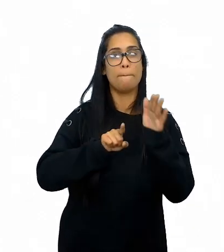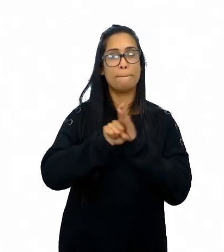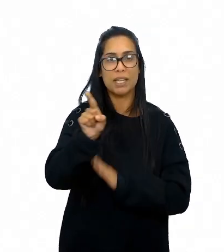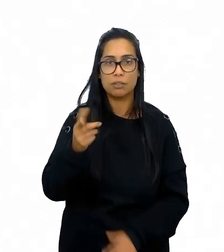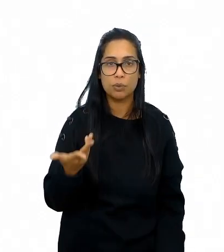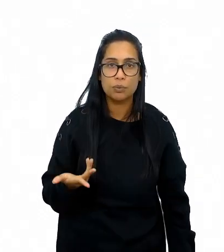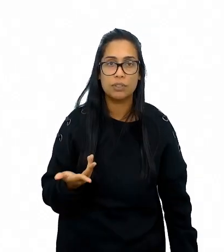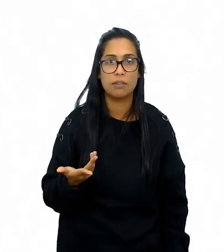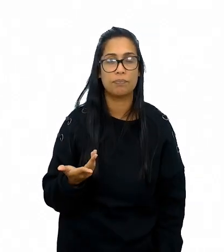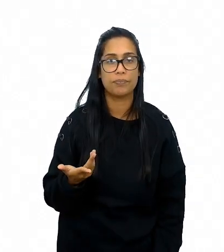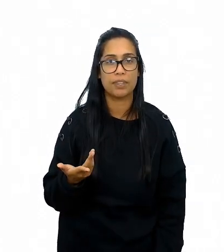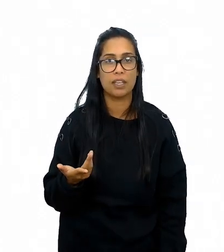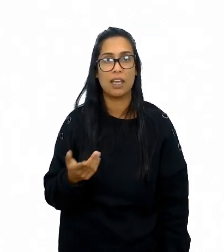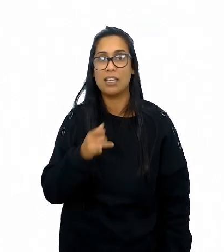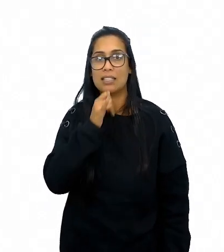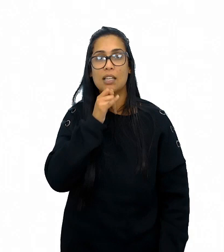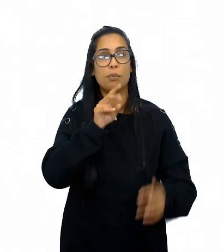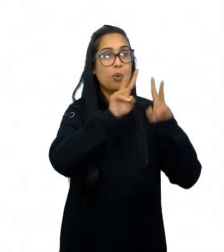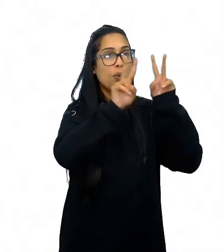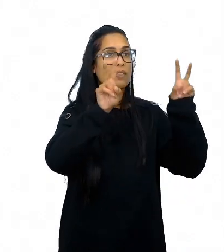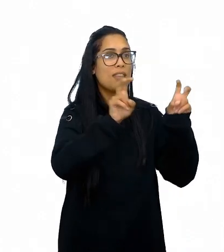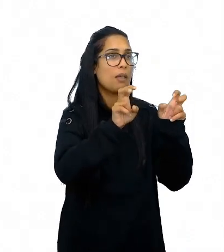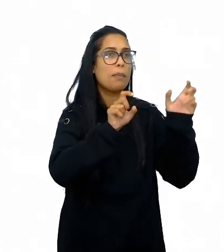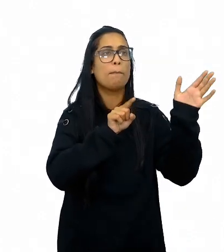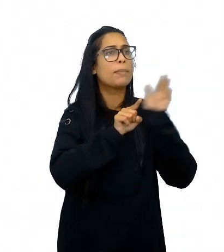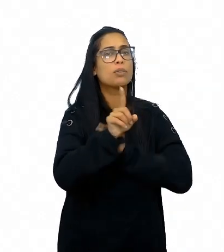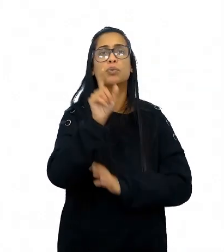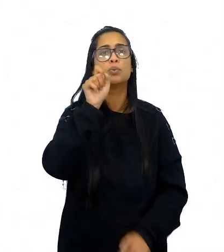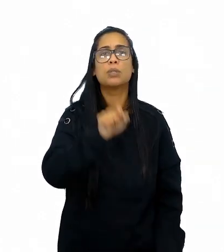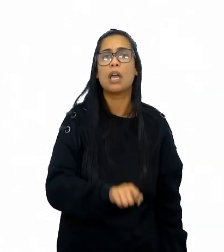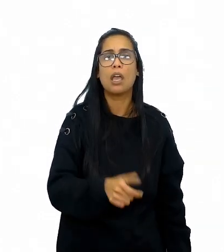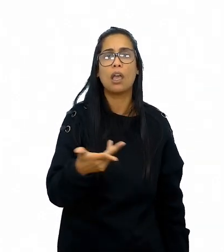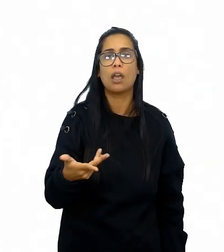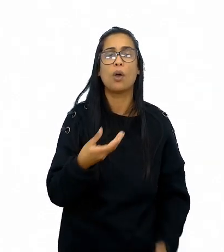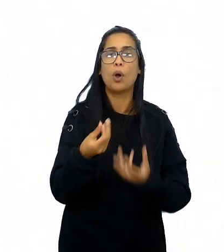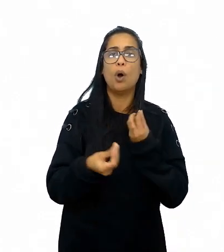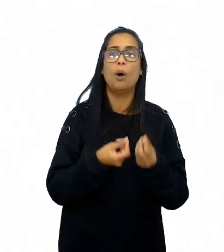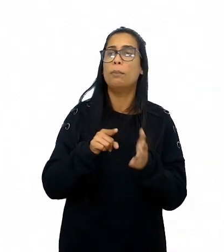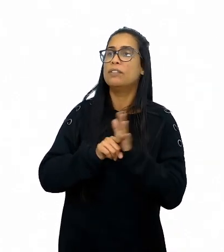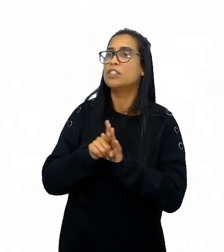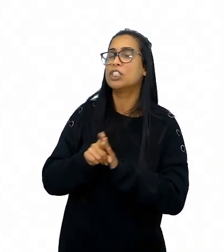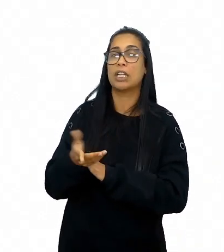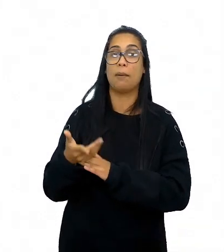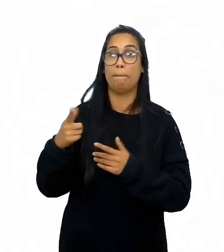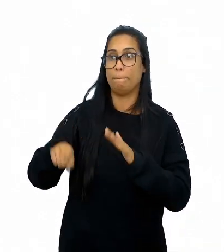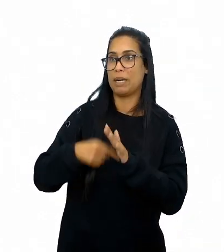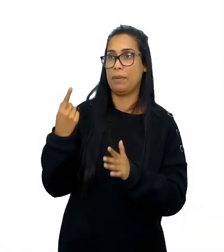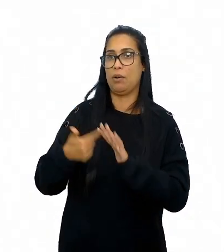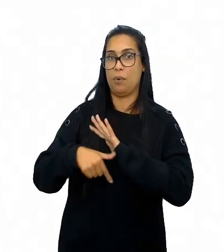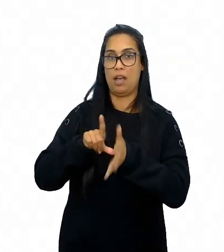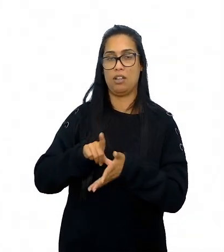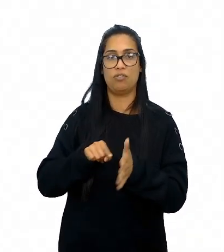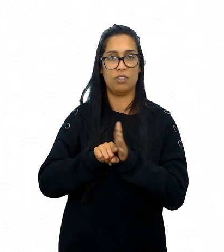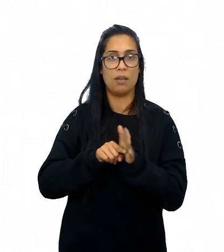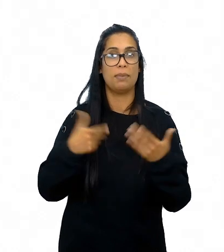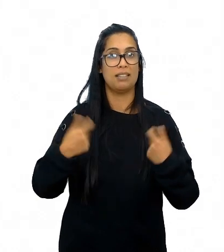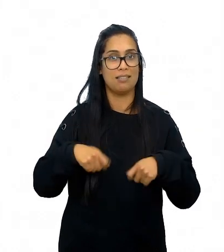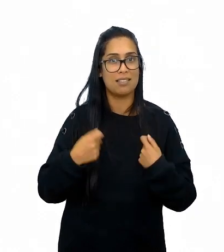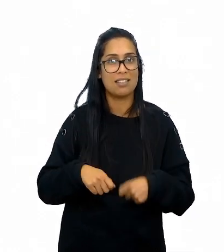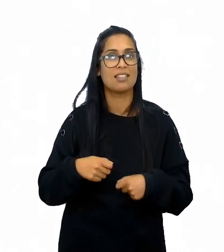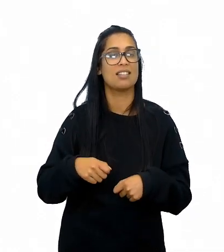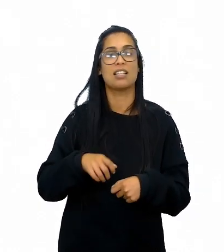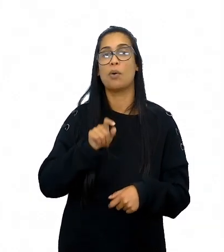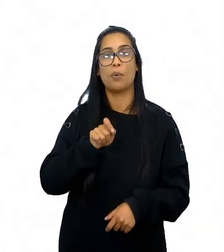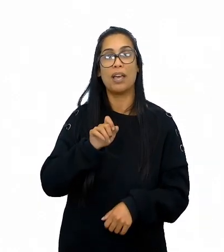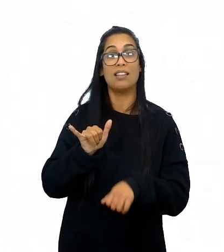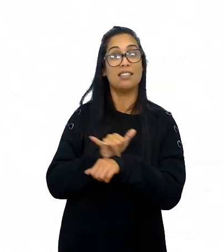se quer, então, investigar, né? E aí também ter estratégias didáticas que vão permitir aos estudantes uma coleta